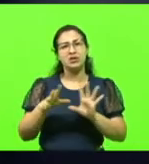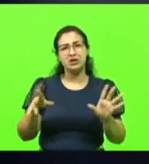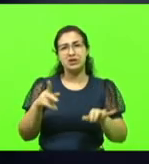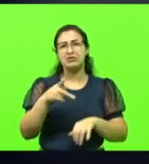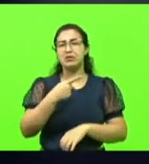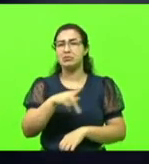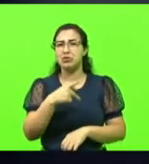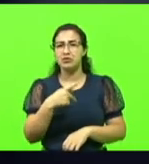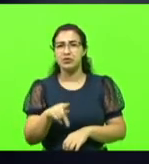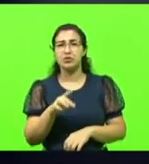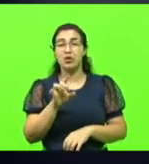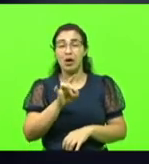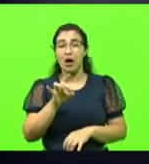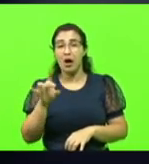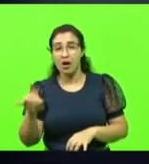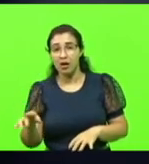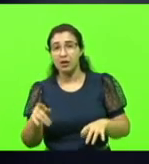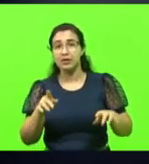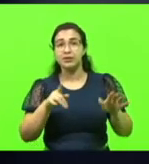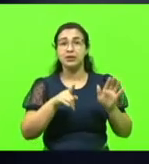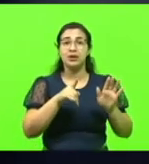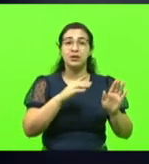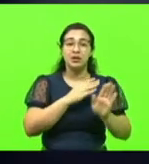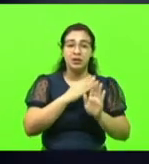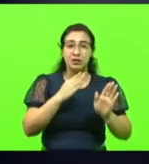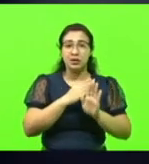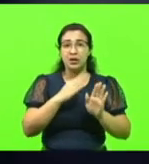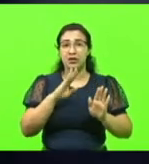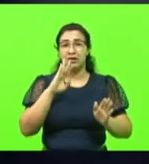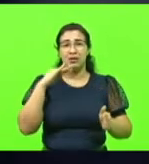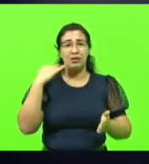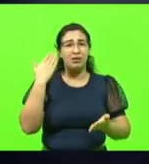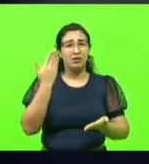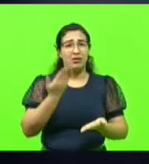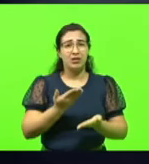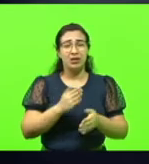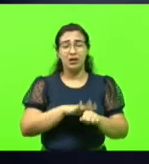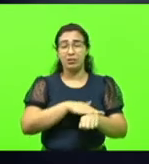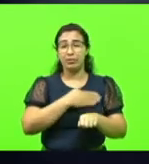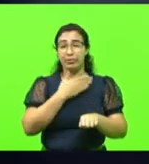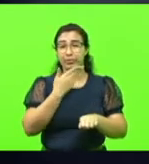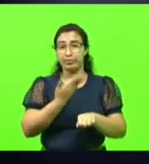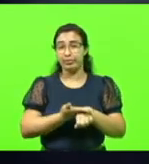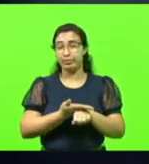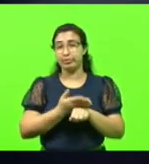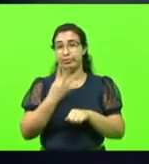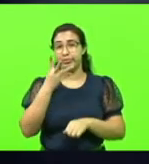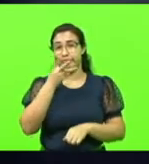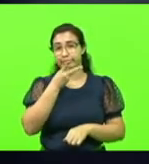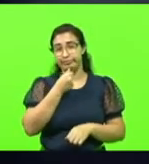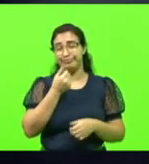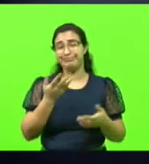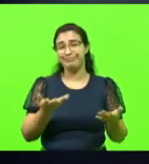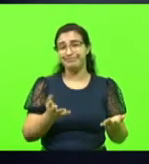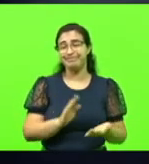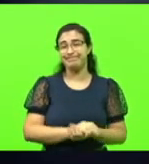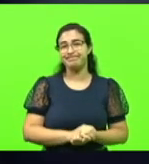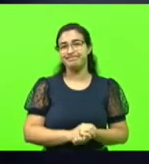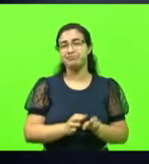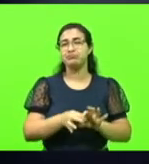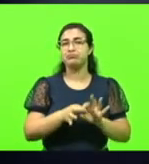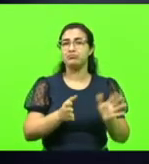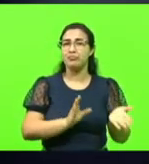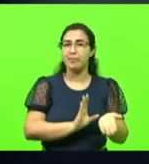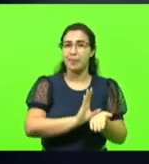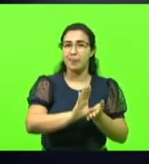mas cada análise de solo demora um dia todo, um dia todo. Enfim, então eu destinei para a minha região quadras